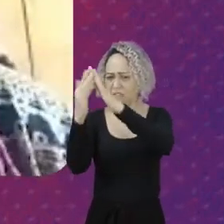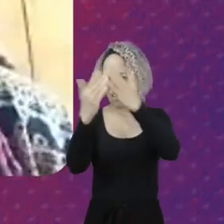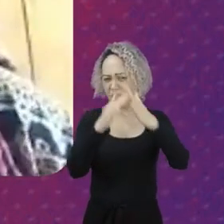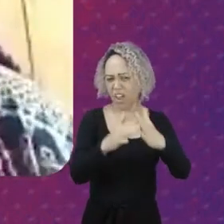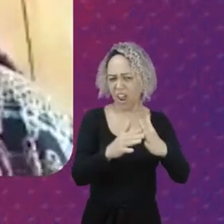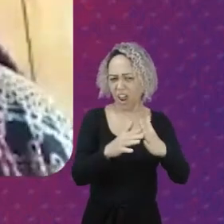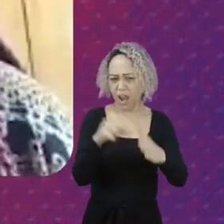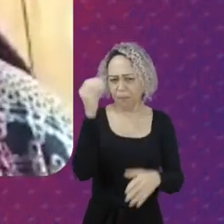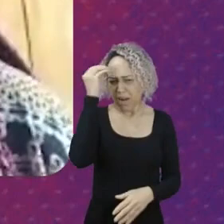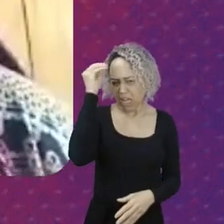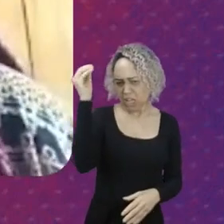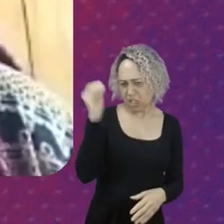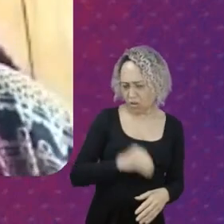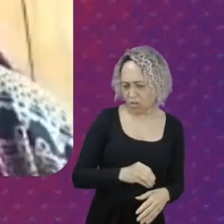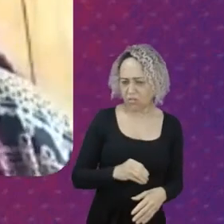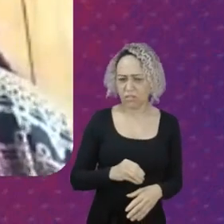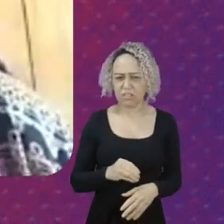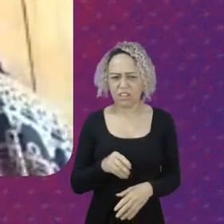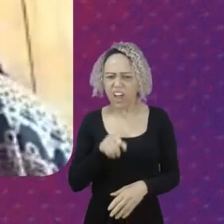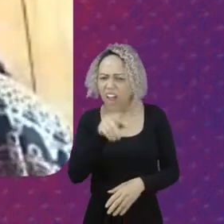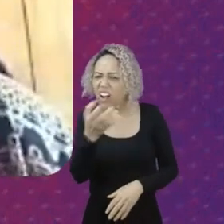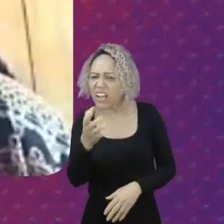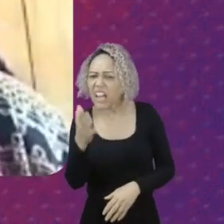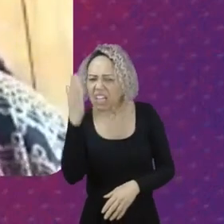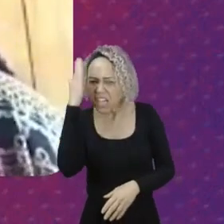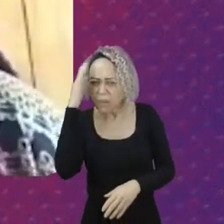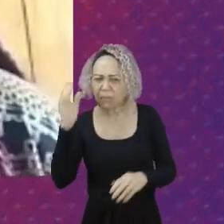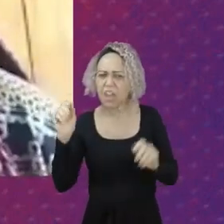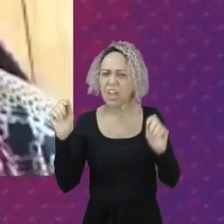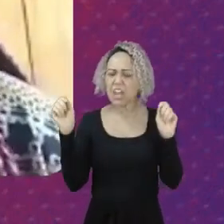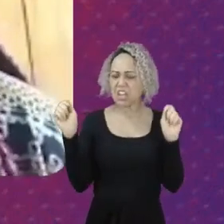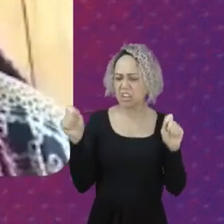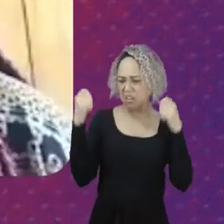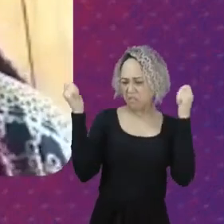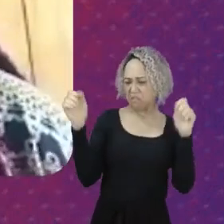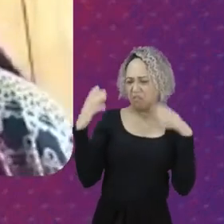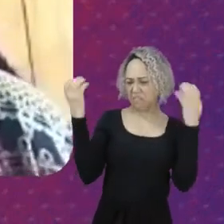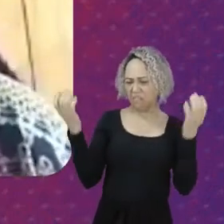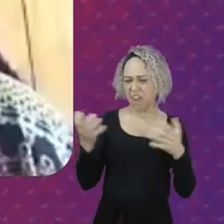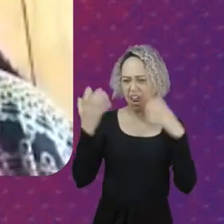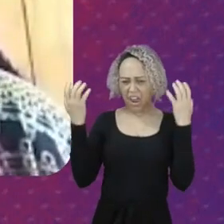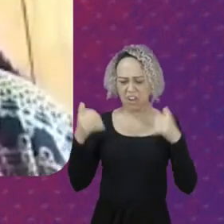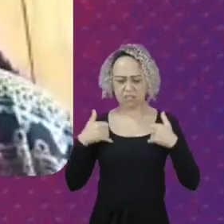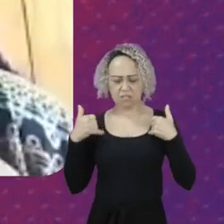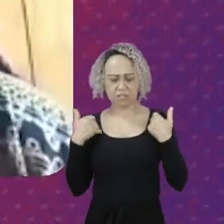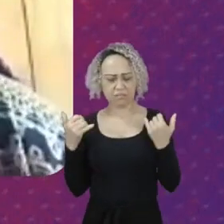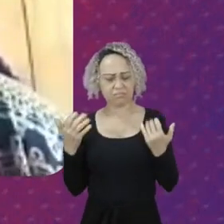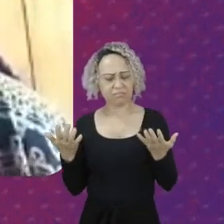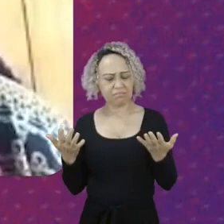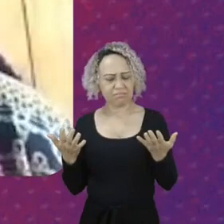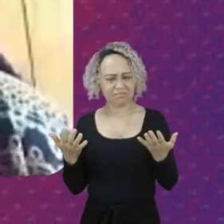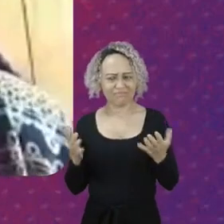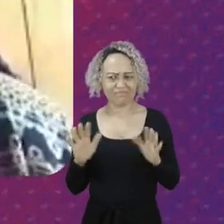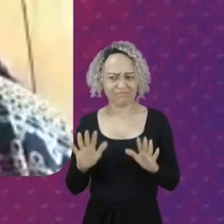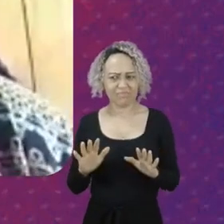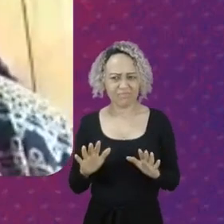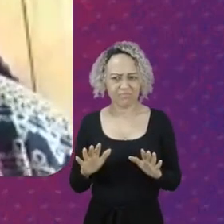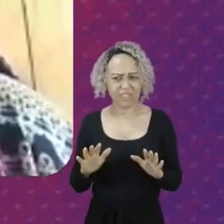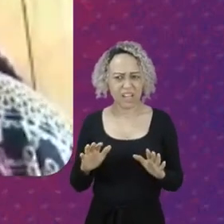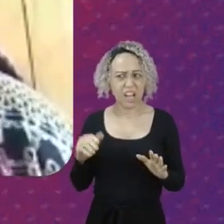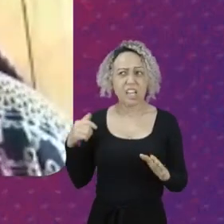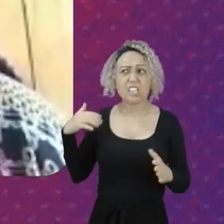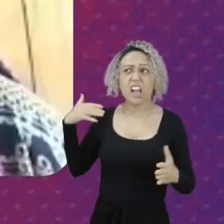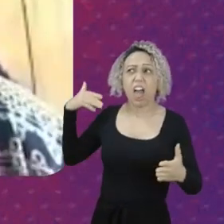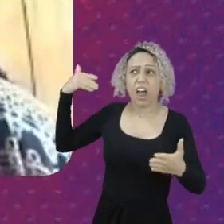festa, nada diferente do que a gente percebe hoje. Bom, isso dá para a gente